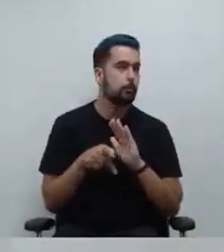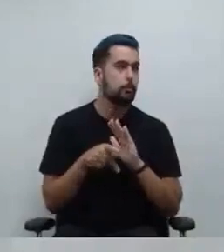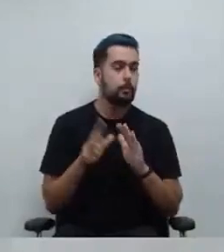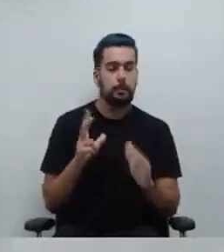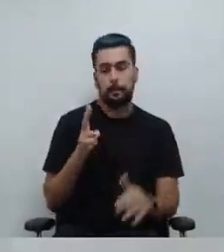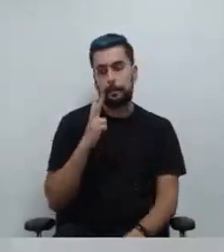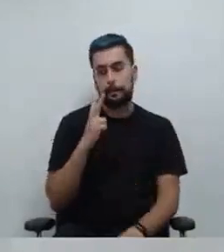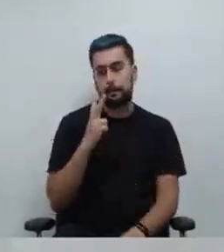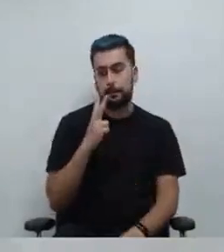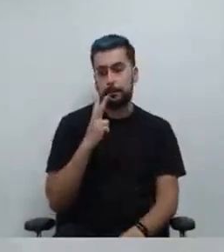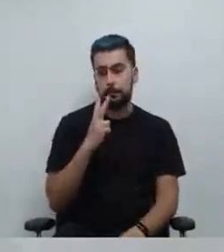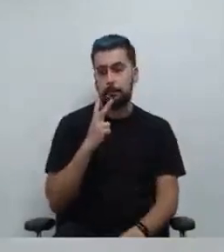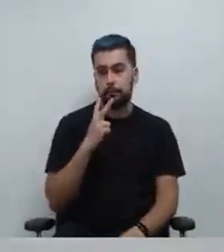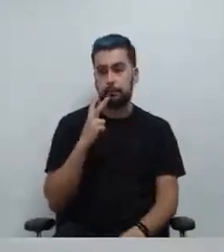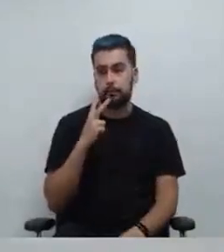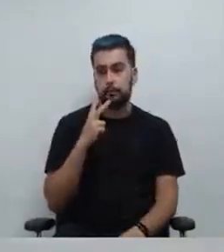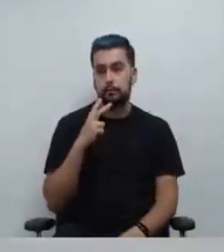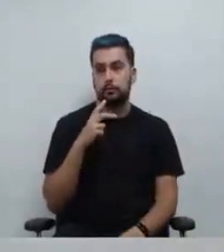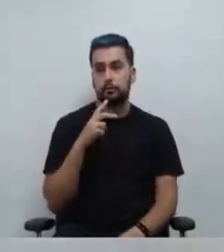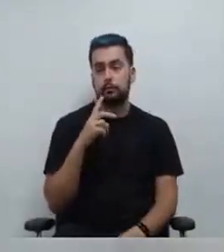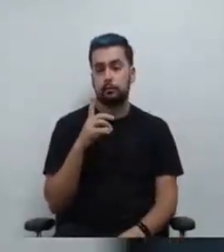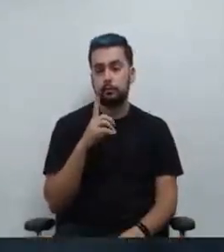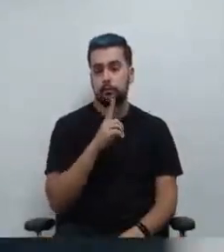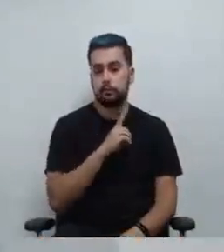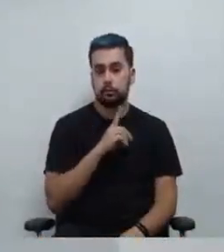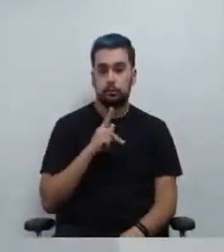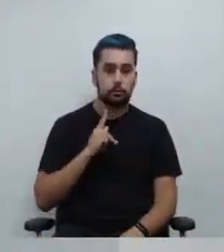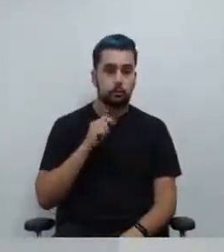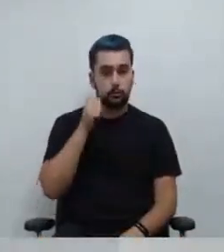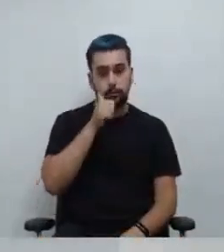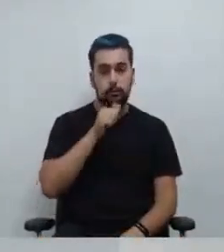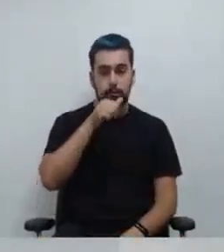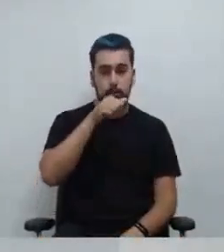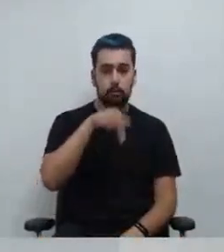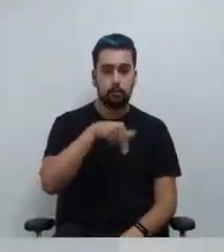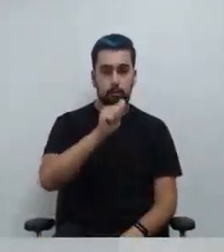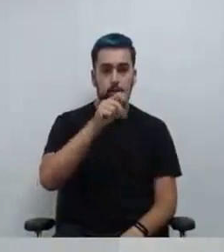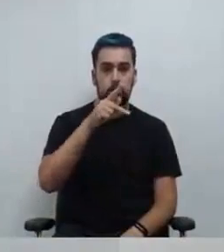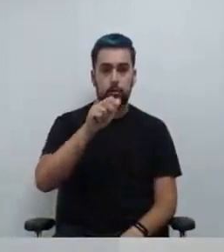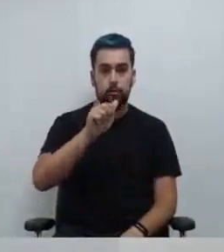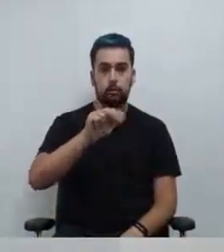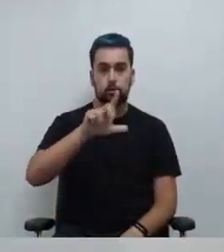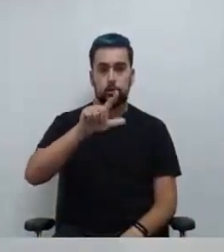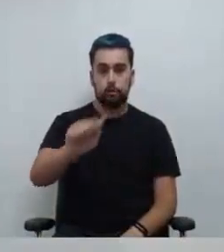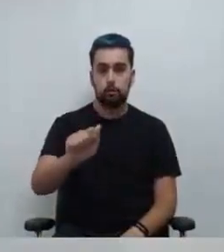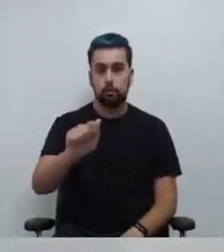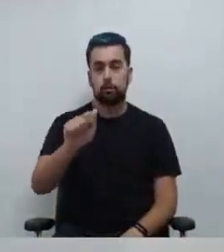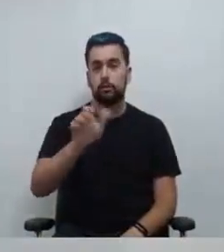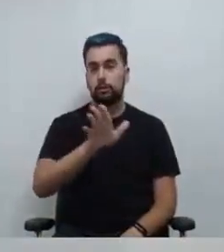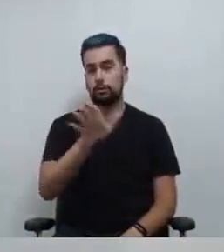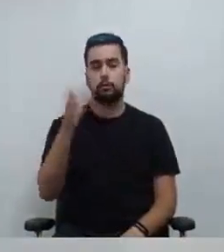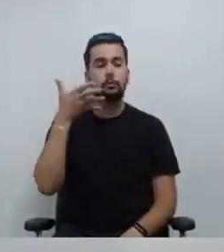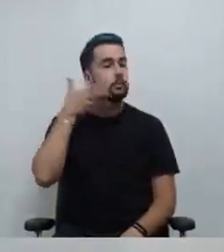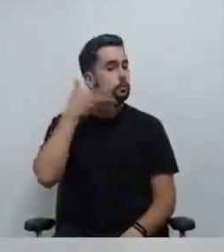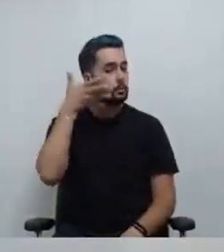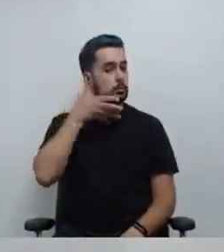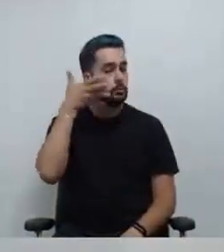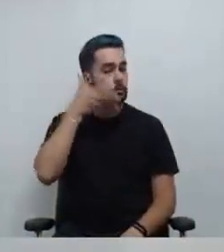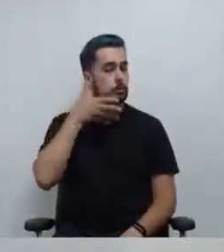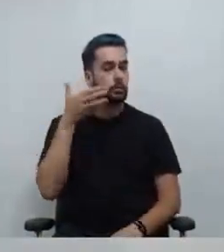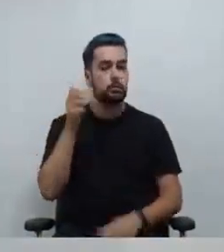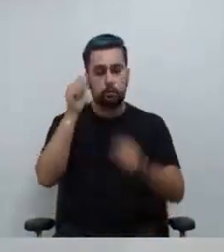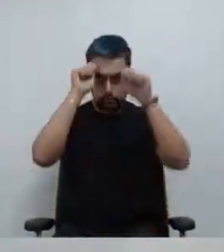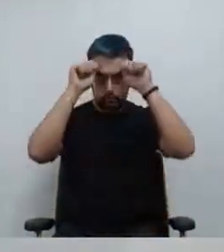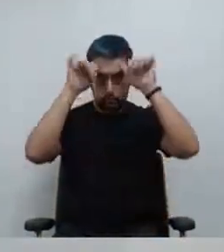particulares, da agente de defensoria Ana Paula Pacheco Moraes Maturana para o seminário Direito à Educação e à Saúde, Autismo e